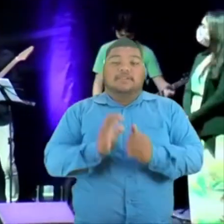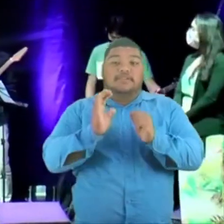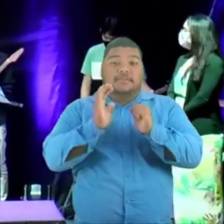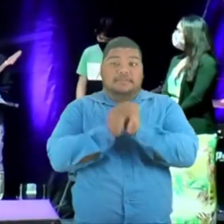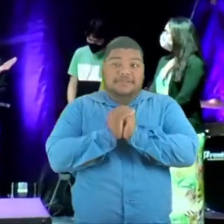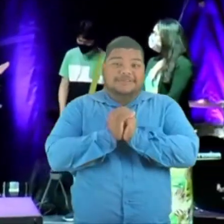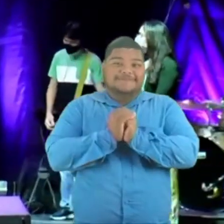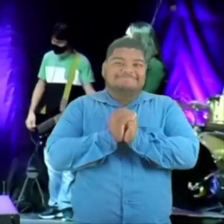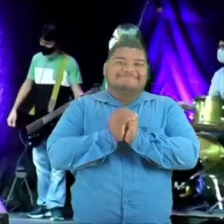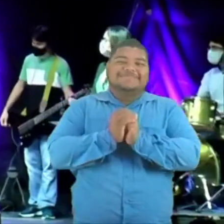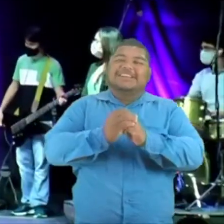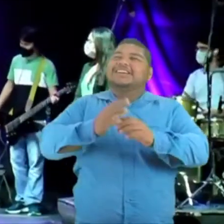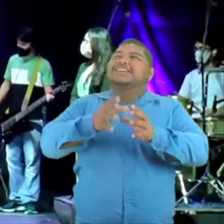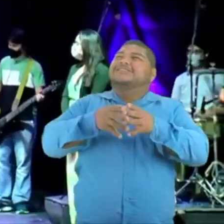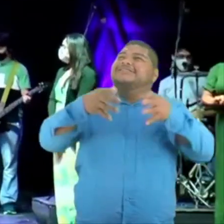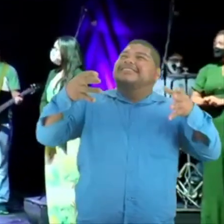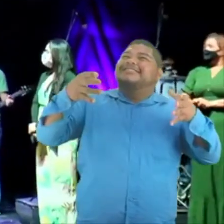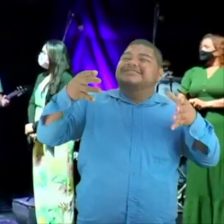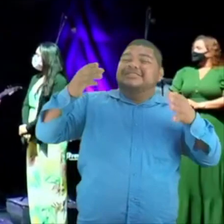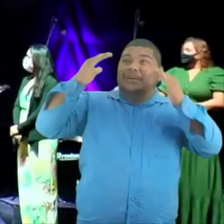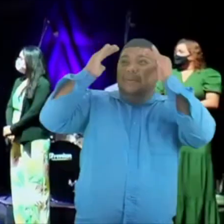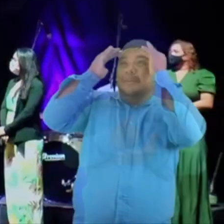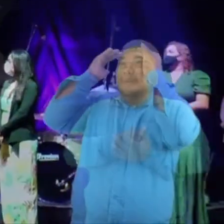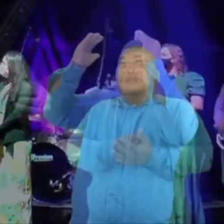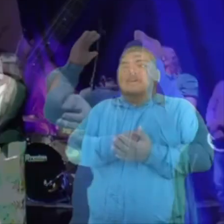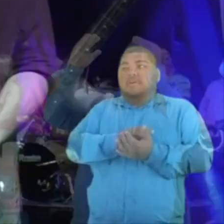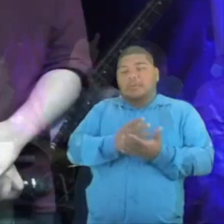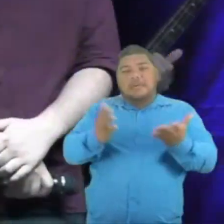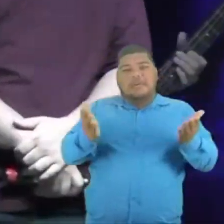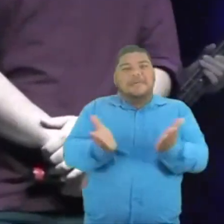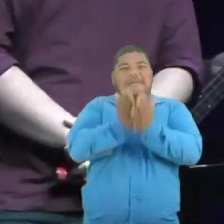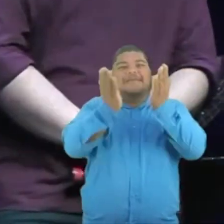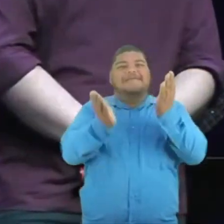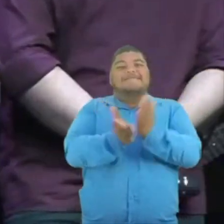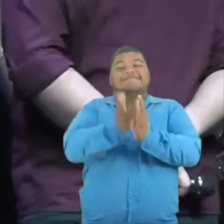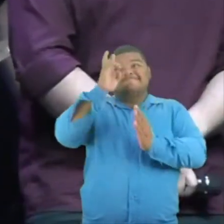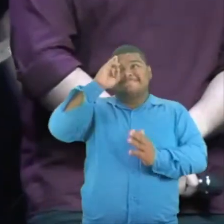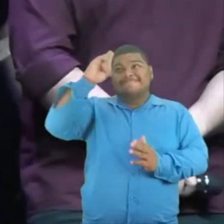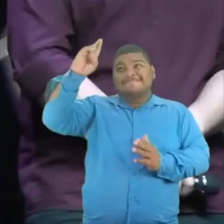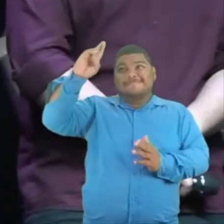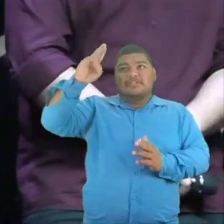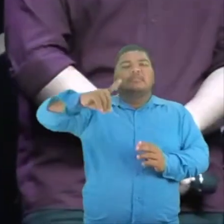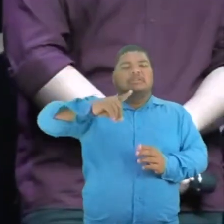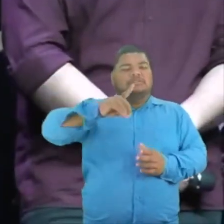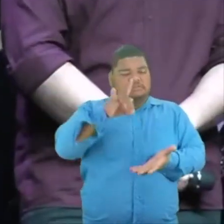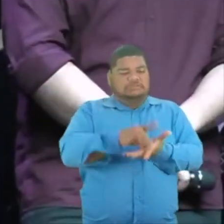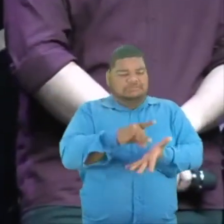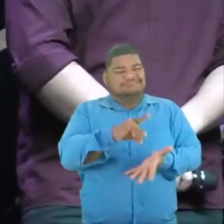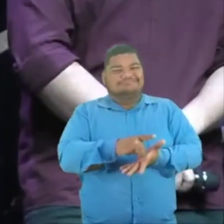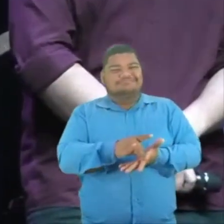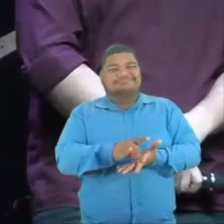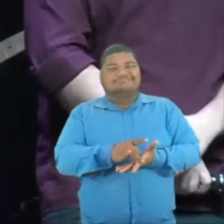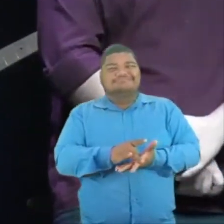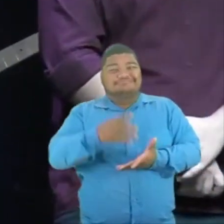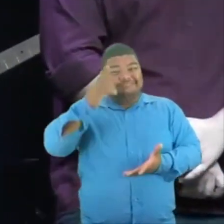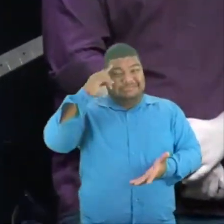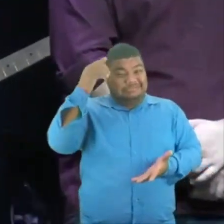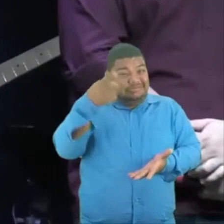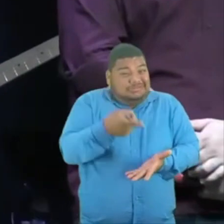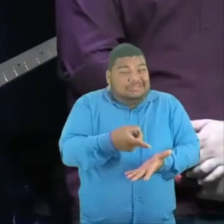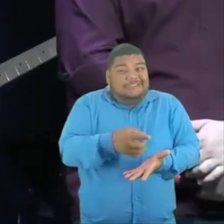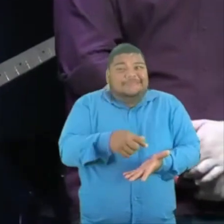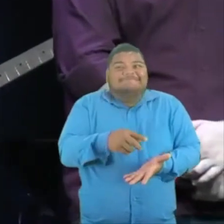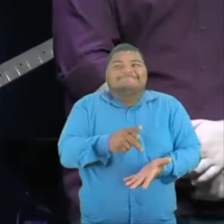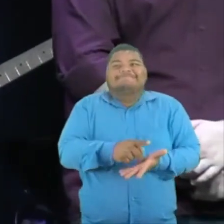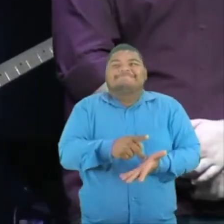Amém. Grande, poderoso e majestoso é o nosso Deus. Porque nós temos uma certeza e uma verdade: nós